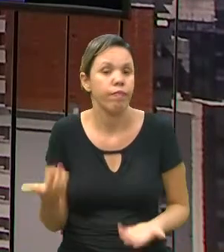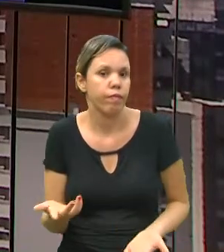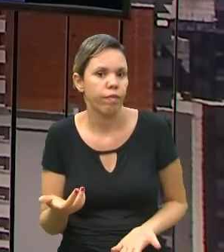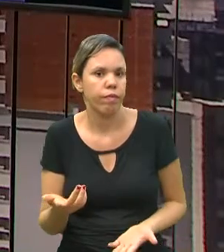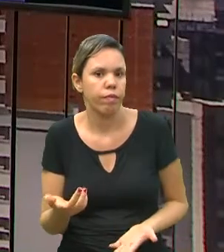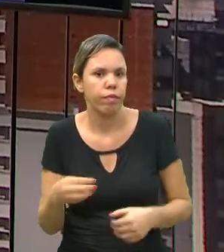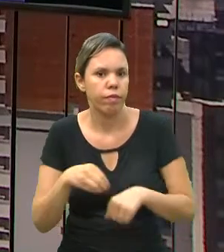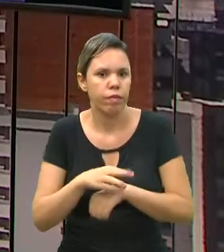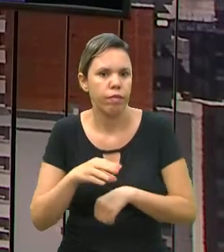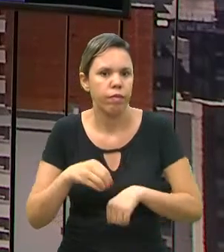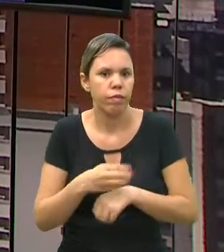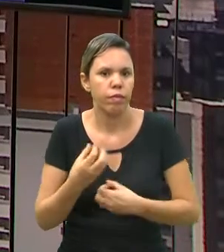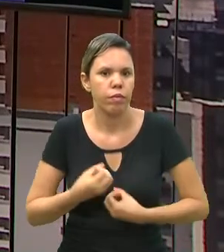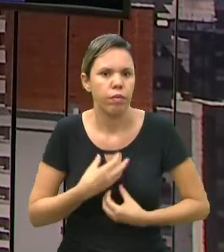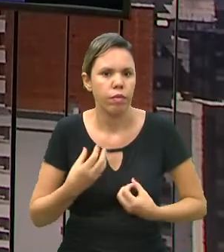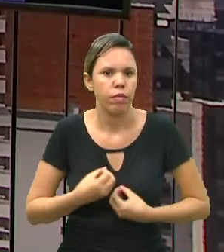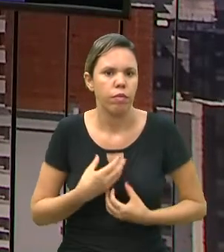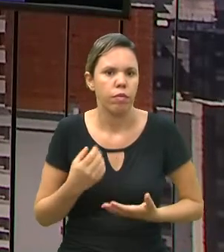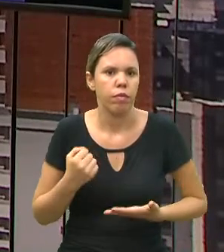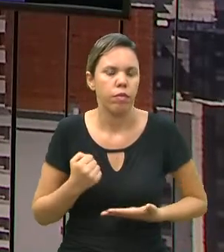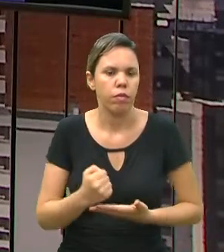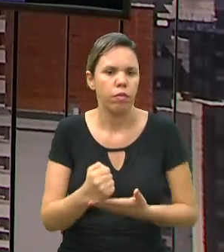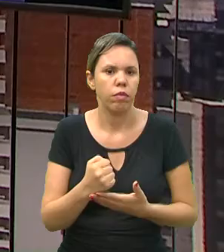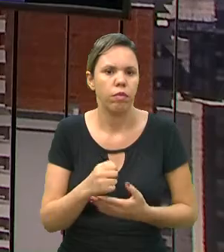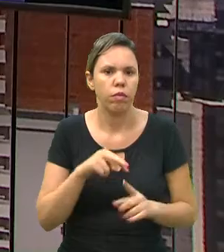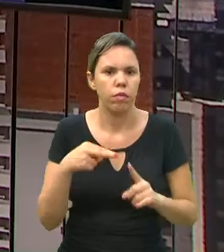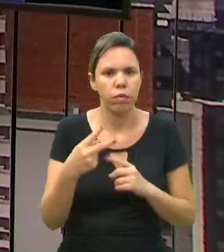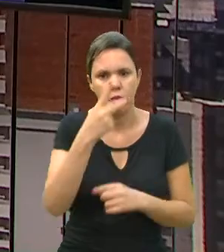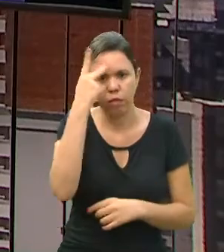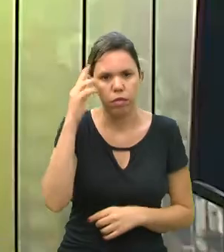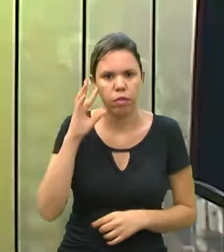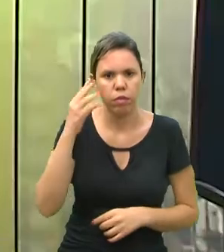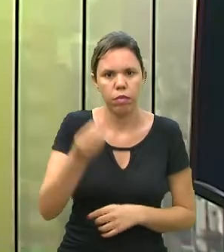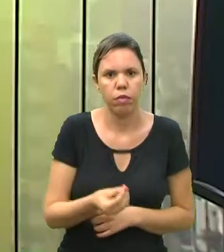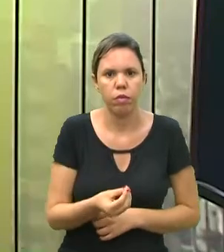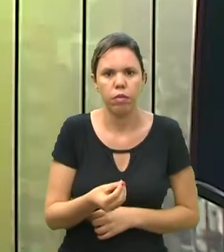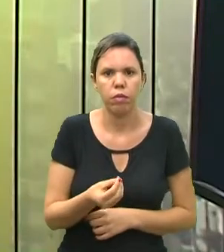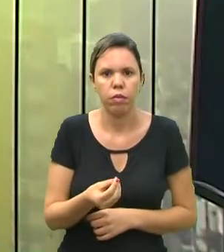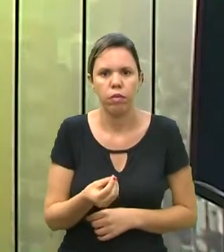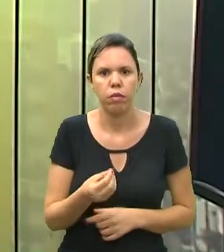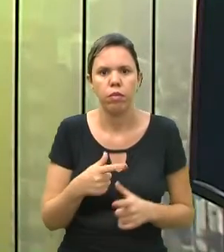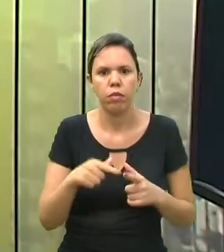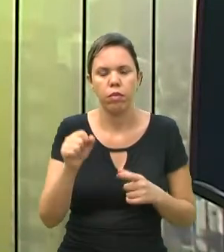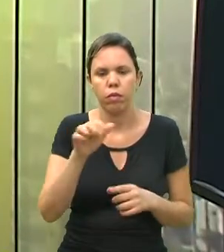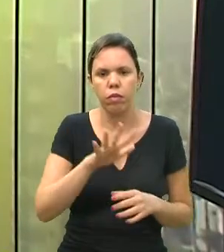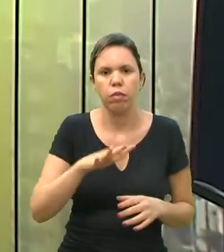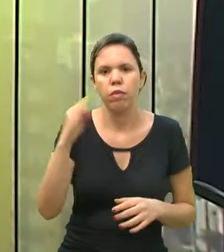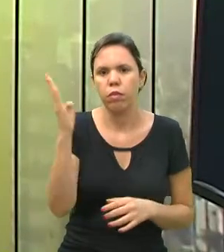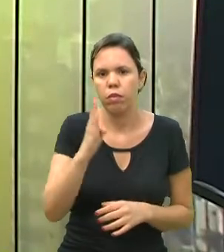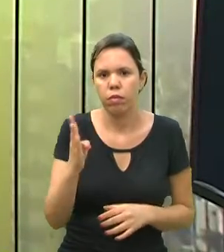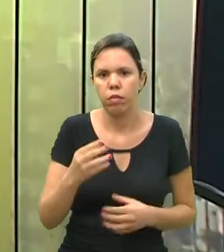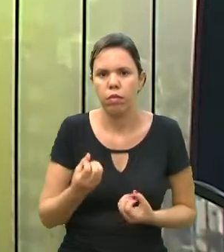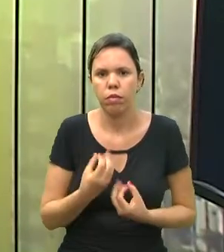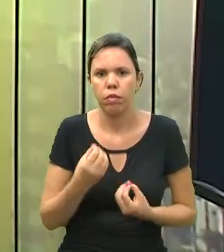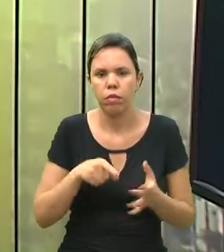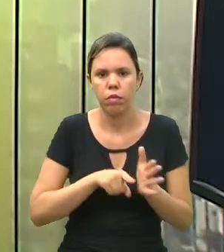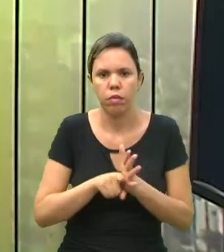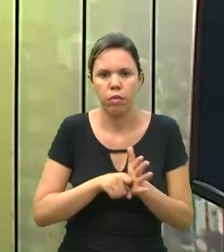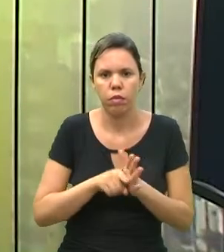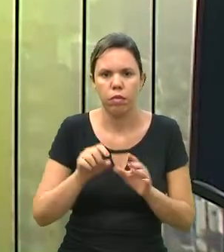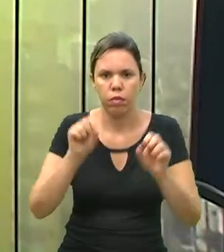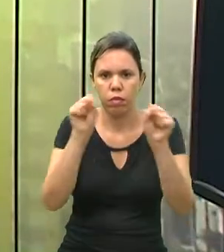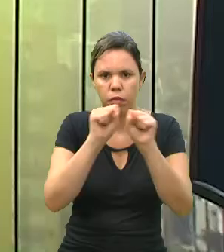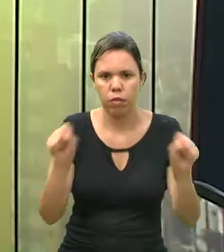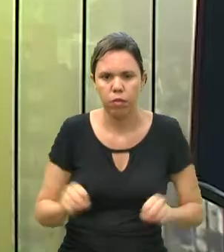Frederico? Inclusive, eu trouxe aqui alguns dados, né, que ajudam o telespectador a entender um pouquinho desse cenário brasileiro, né, que são dados